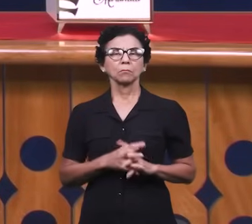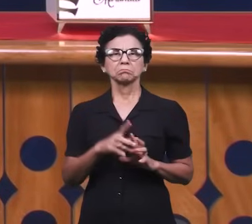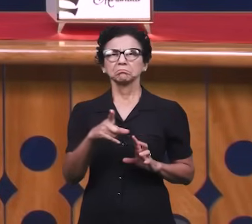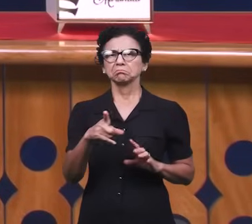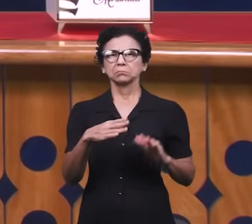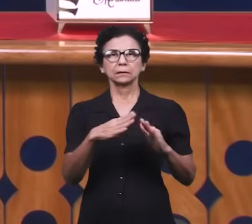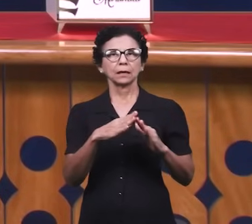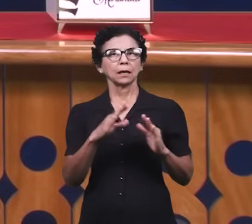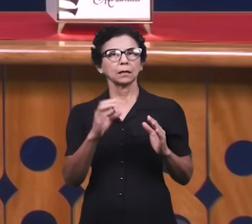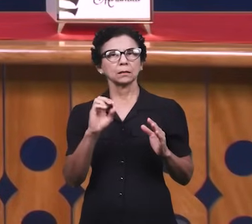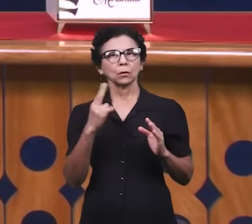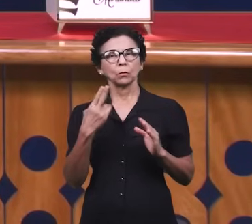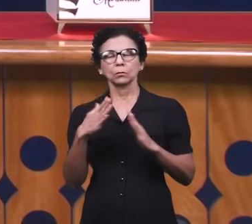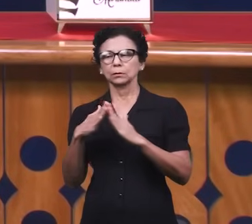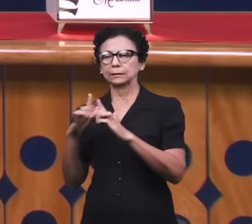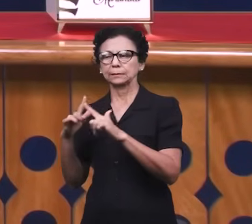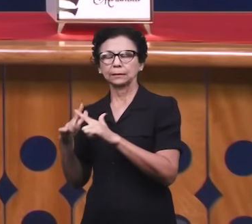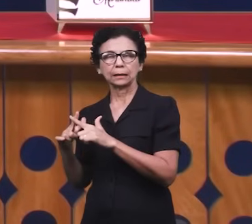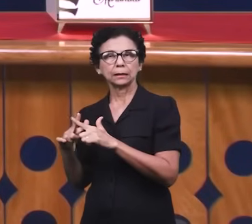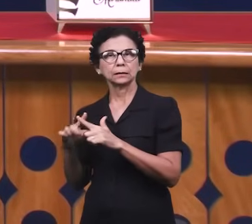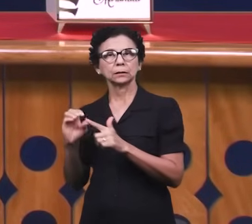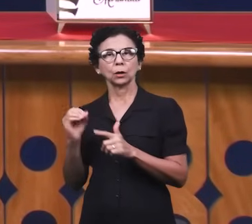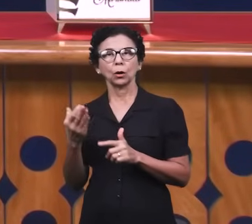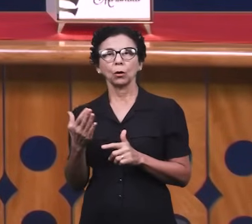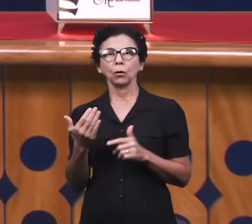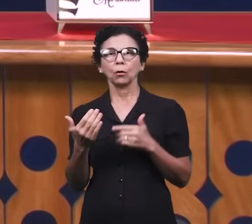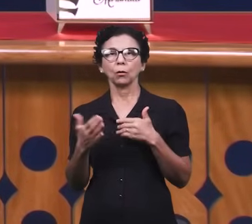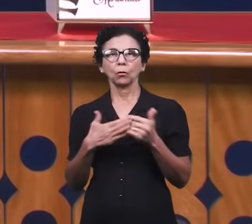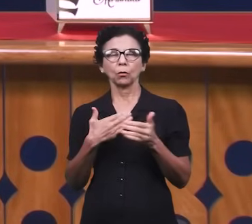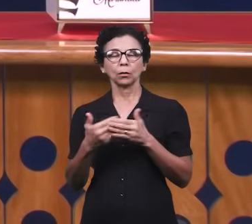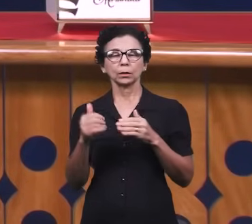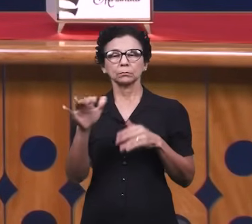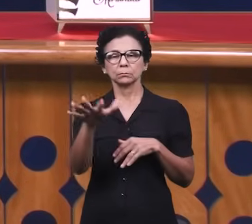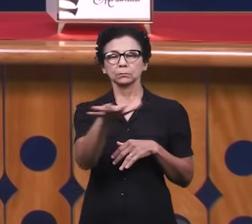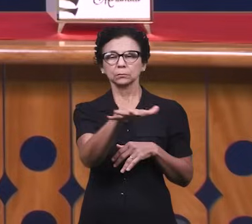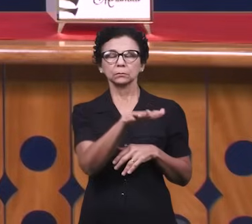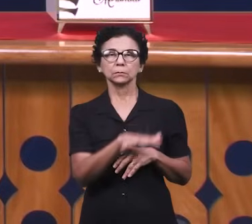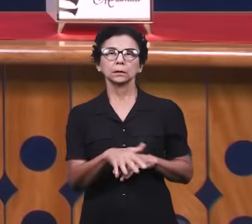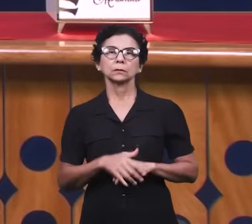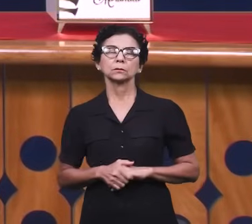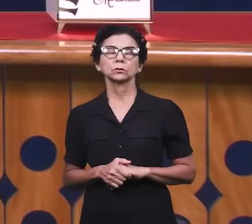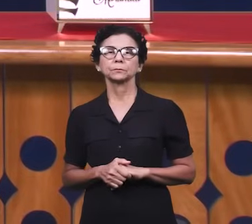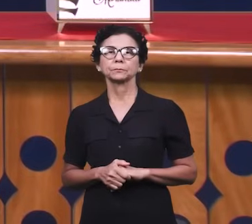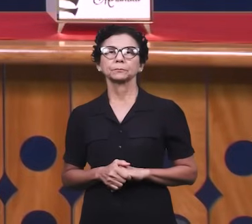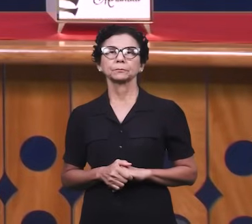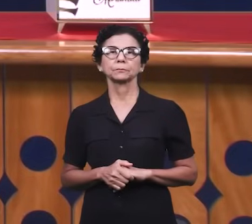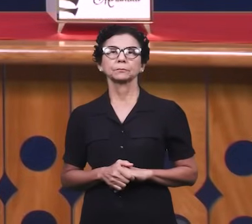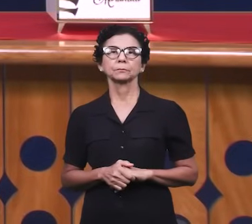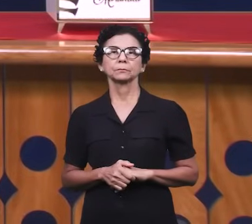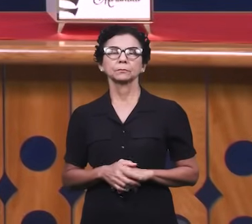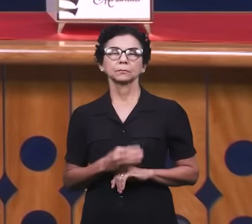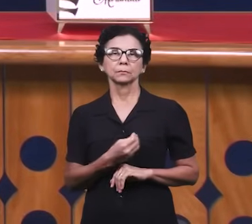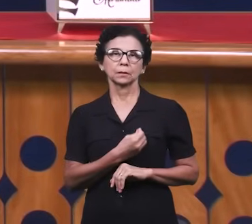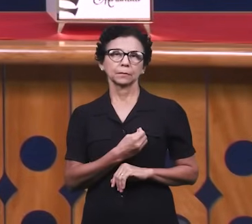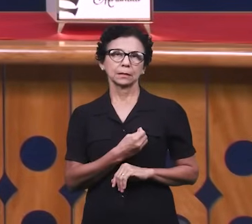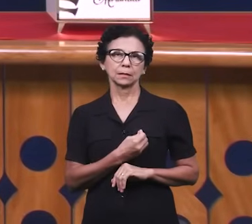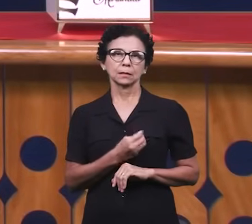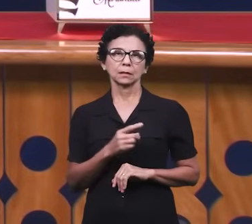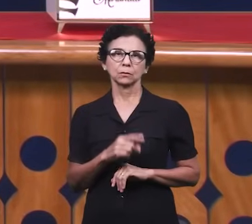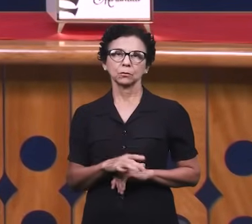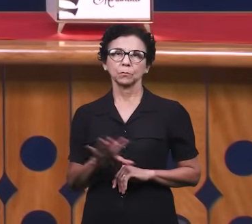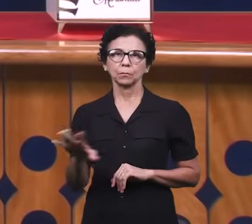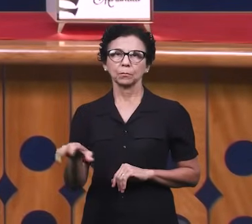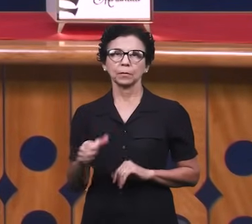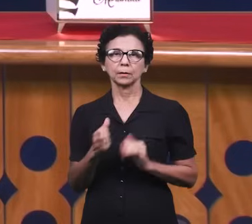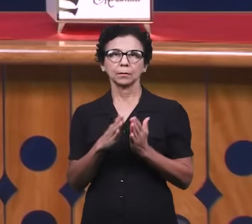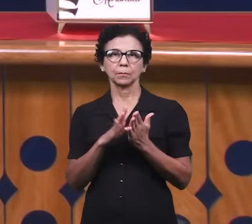nas igrejas ou em outro ambiente, pode tomar a sua Bíblia ou acompanhar na tela